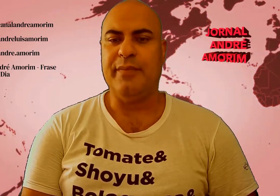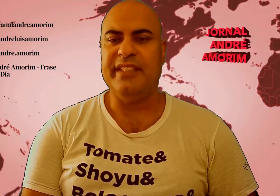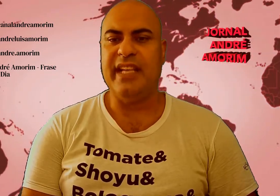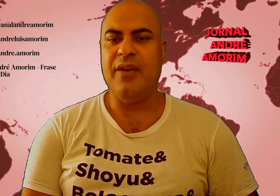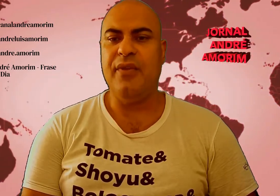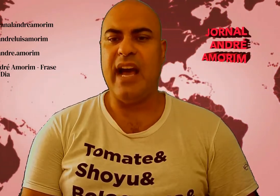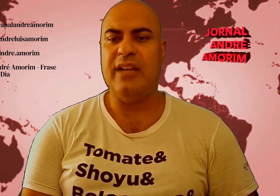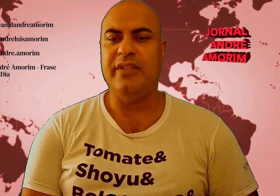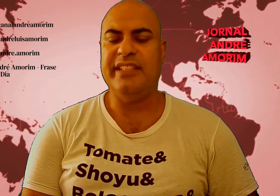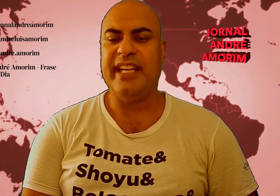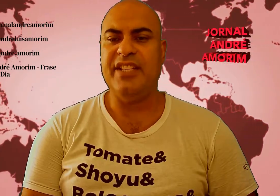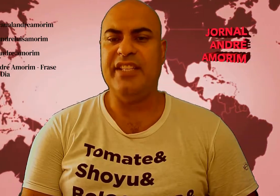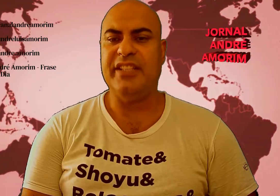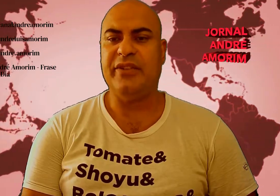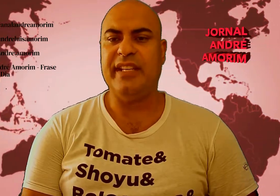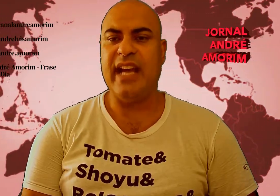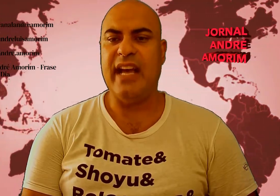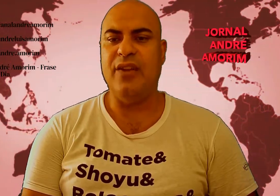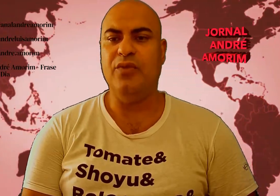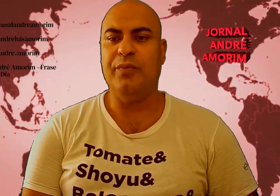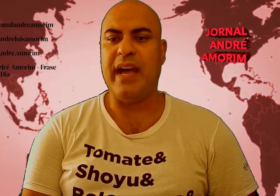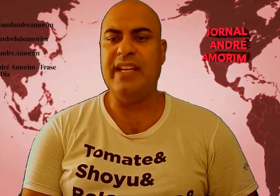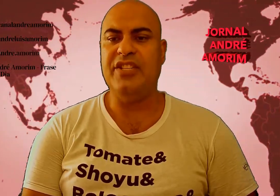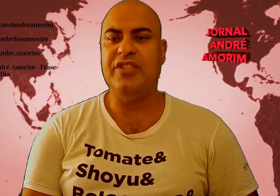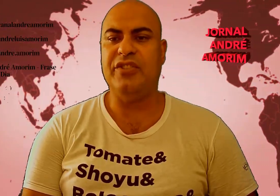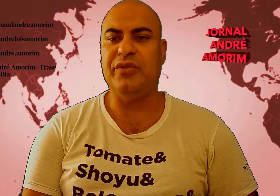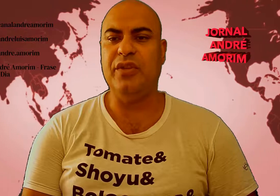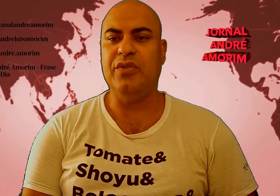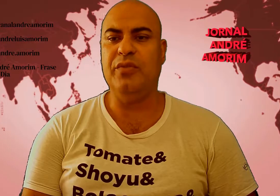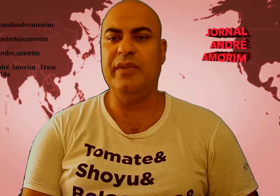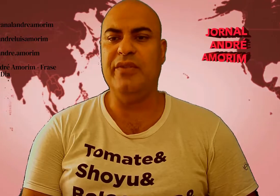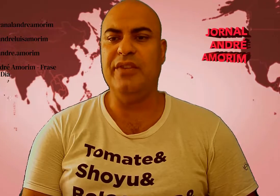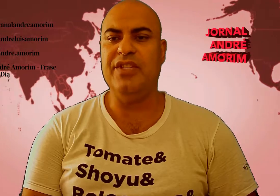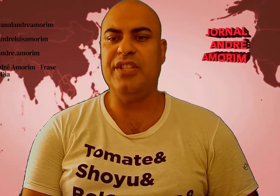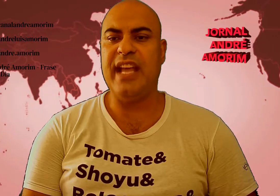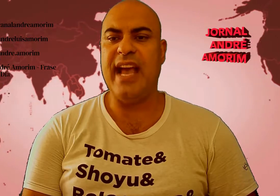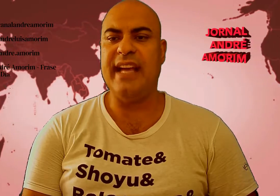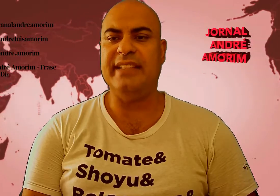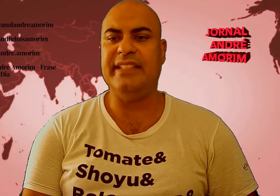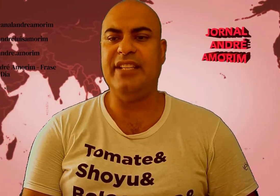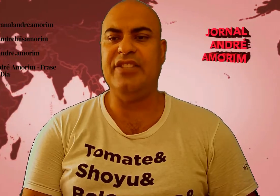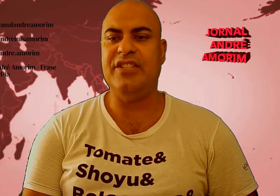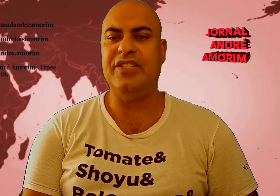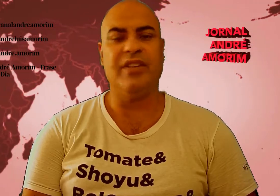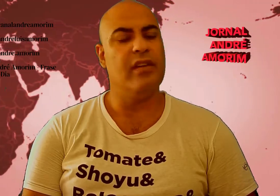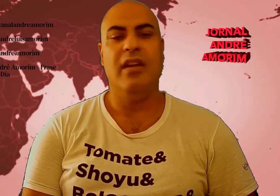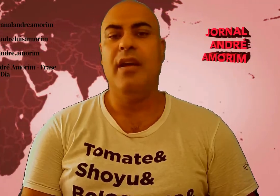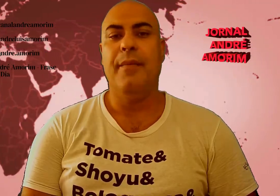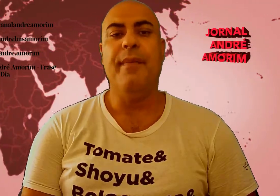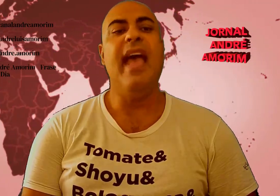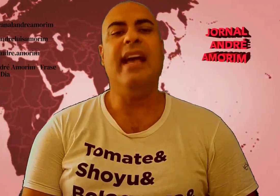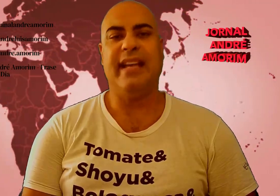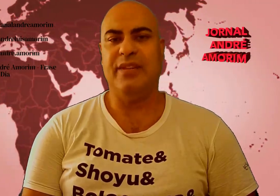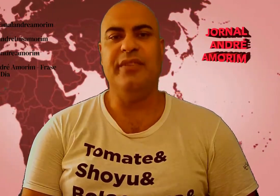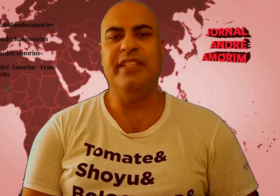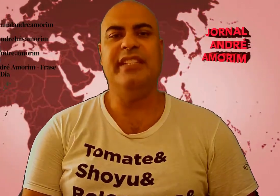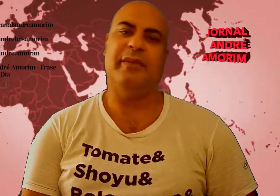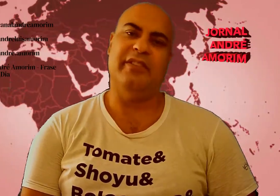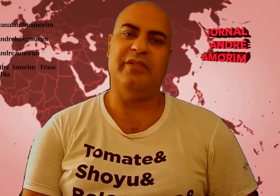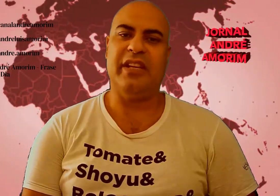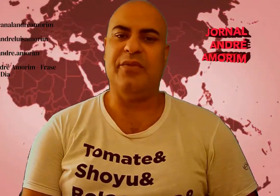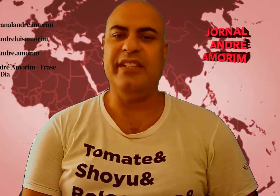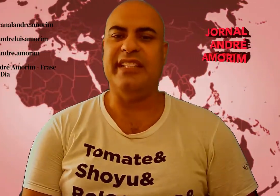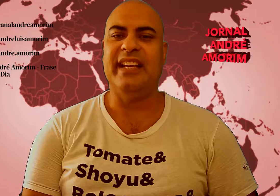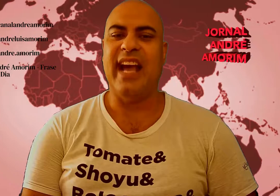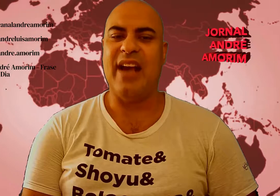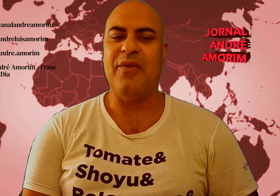No destaque bizarro, adolescente destrói carrão do pai de 18 milhões de reais e diz: mercadorias,